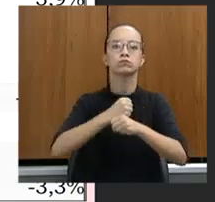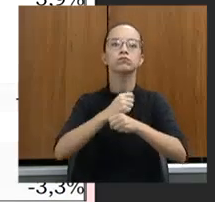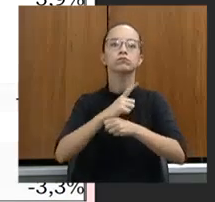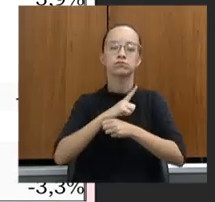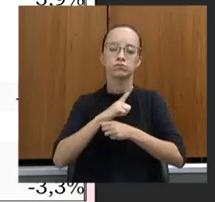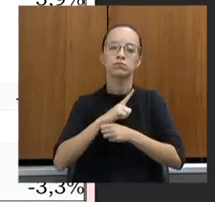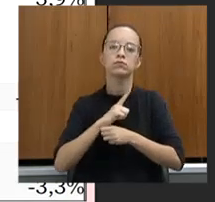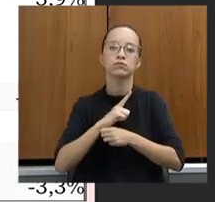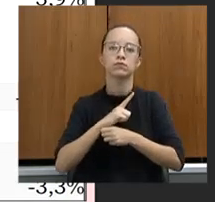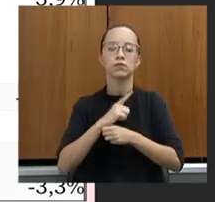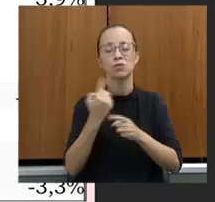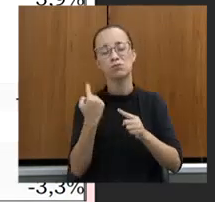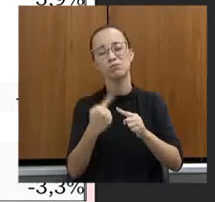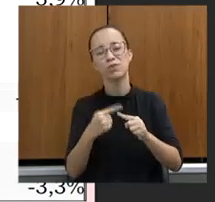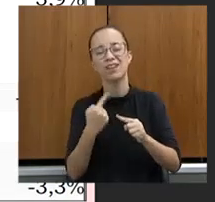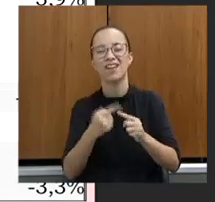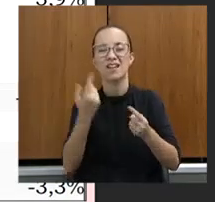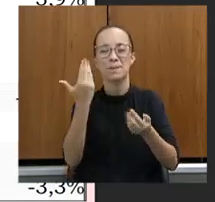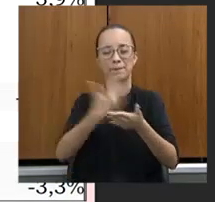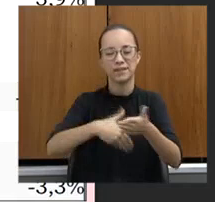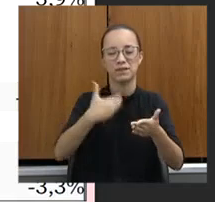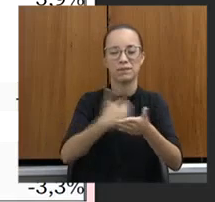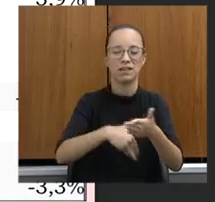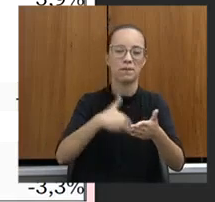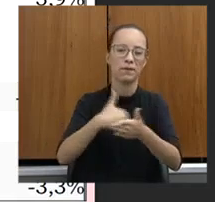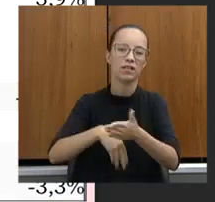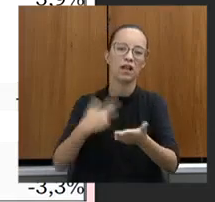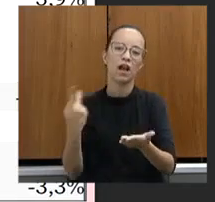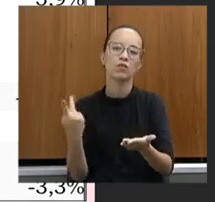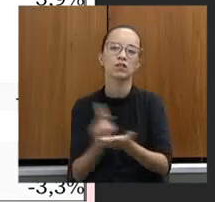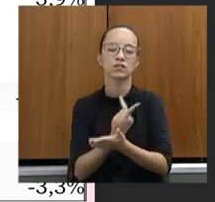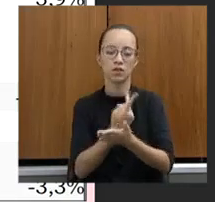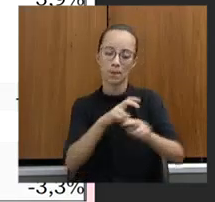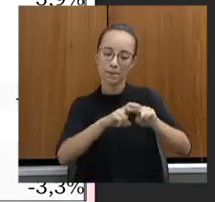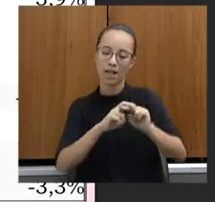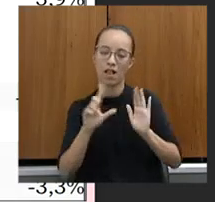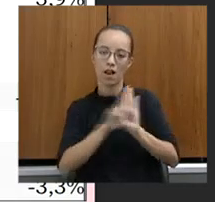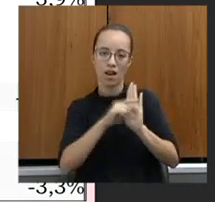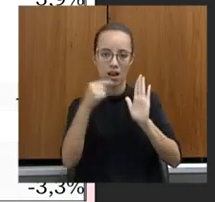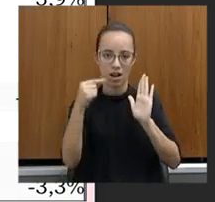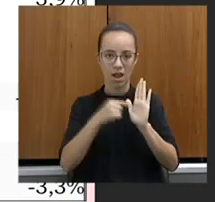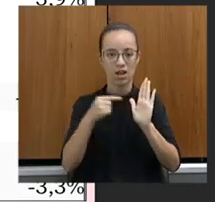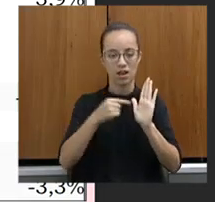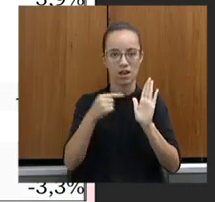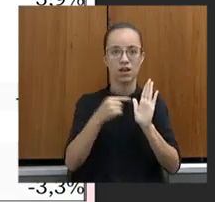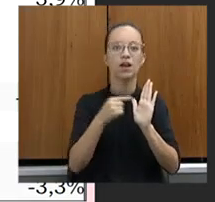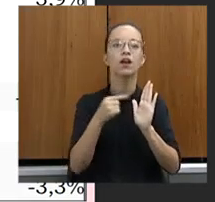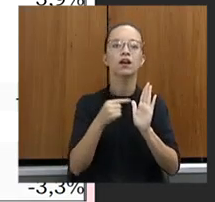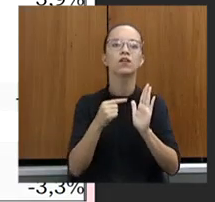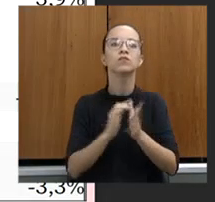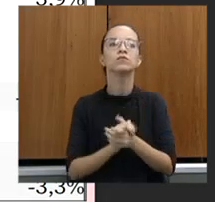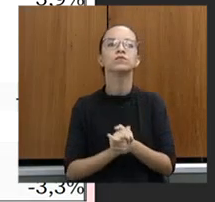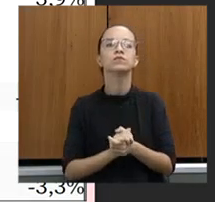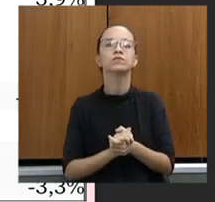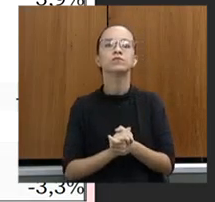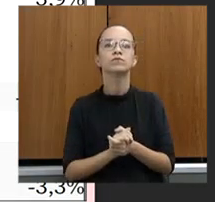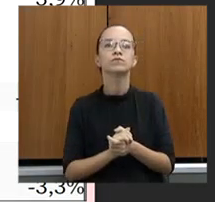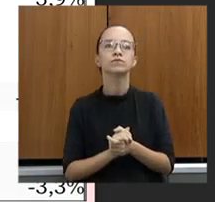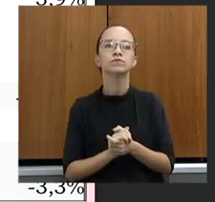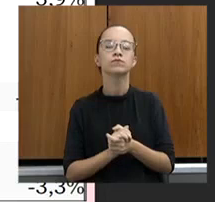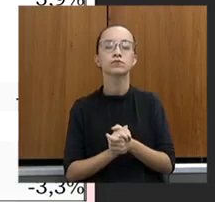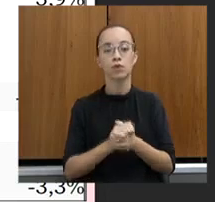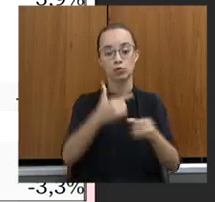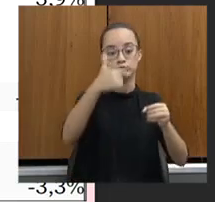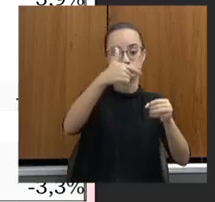das perdas determinadas pelas por essas leis no sentido dos segmento